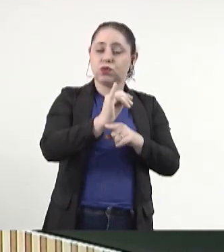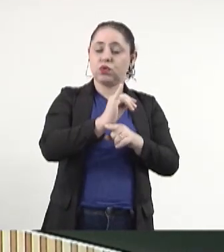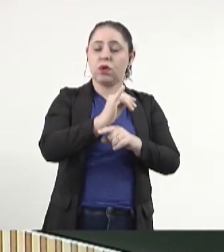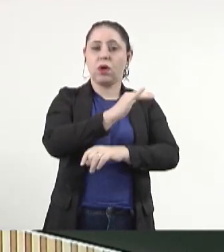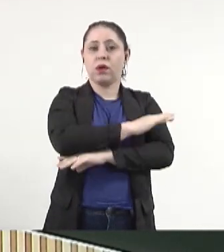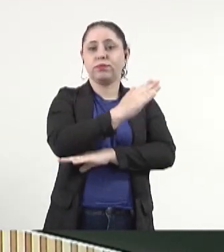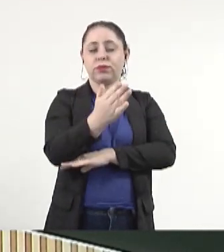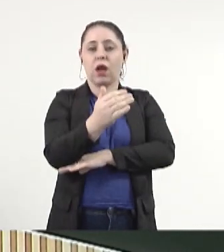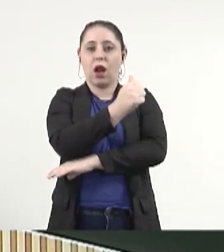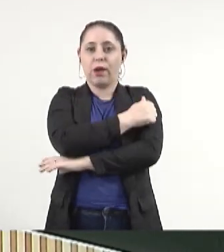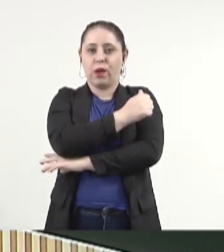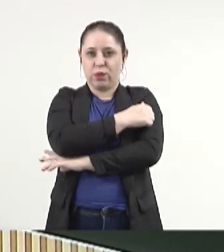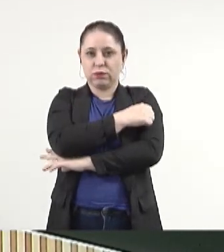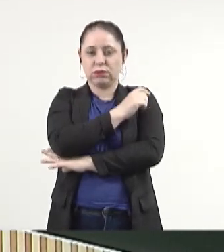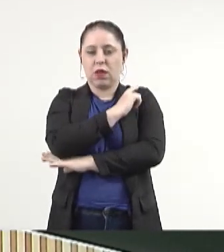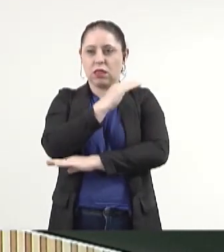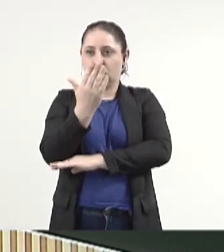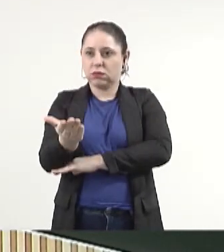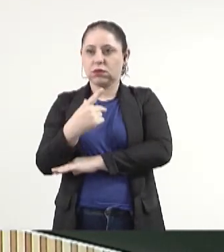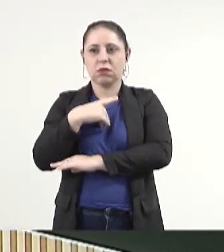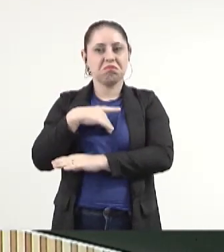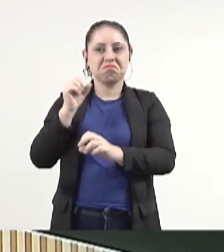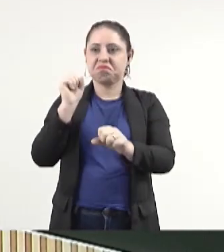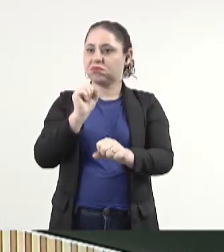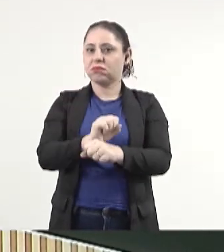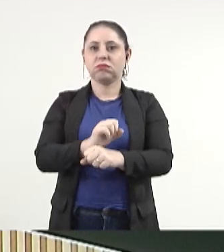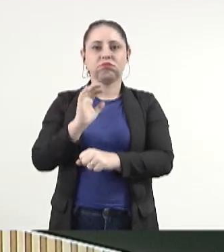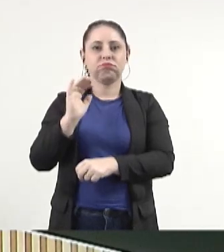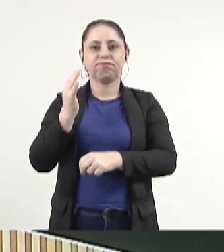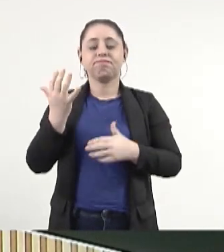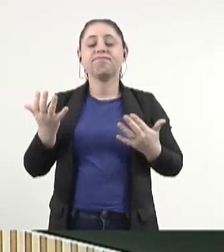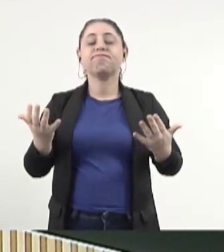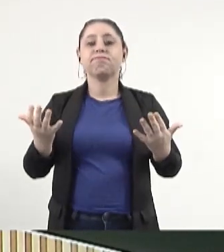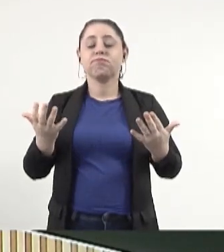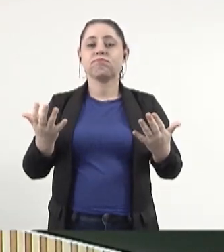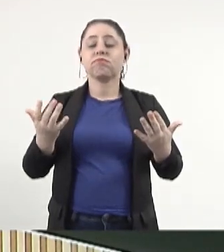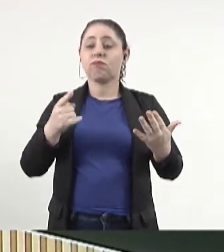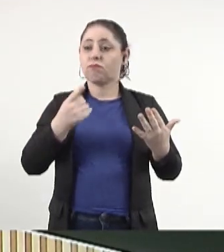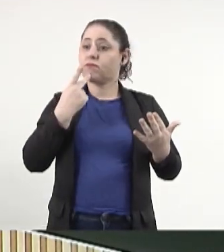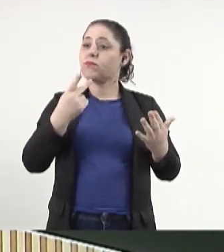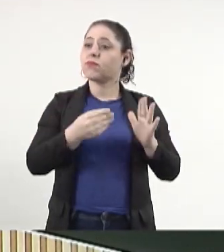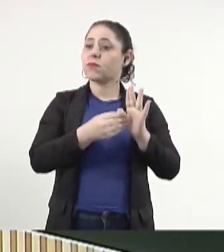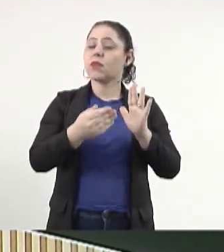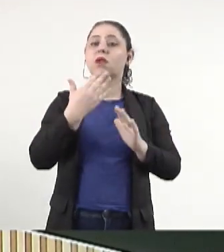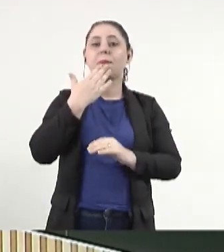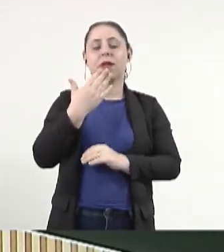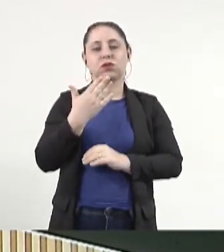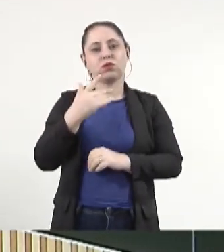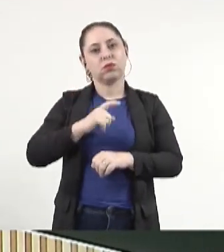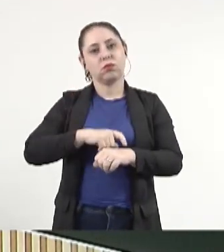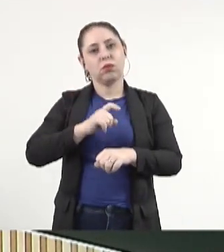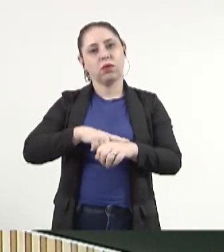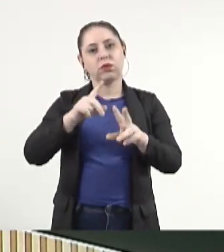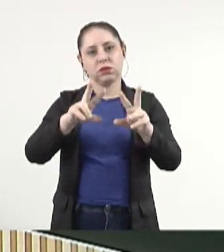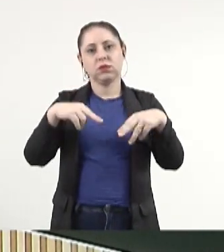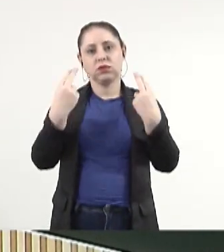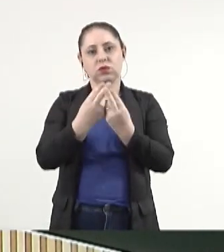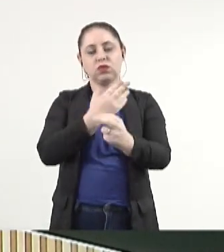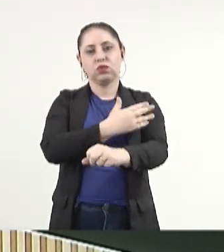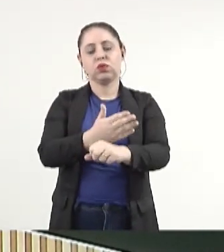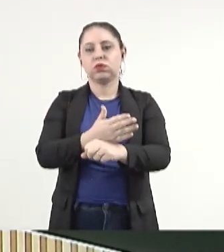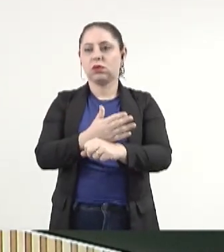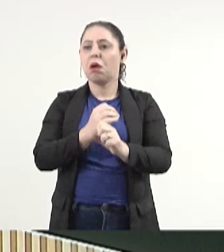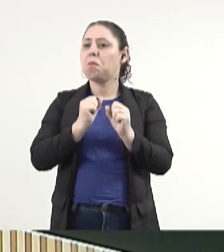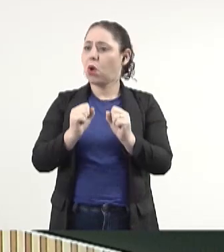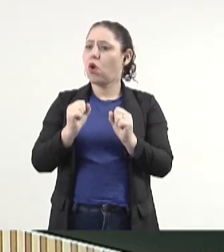esses estudantes indígenas, deixaram de acontecer. E ela indicou, pediu durante a sessão de hoje,